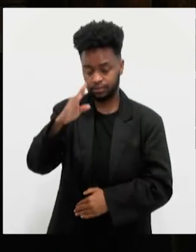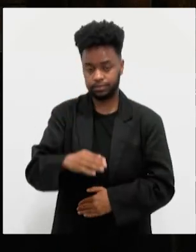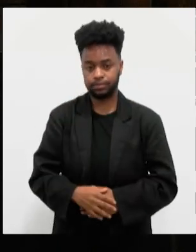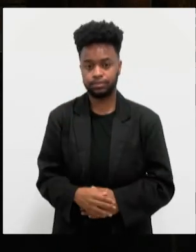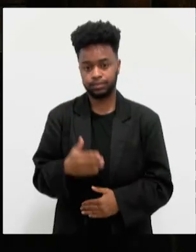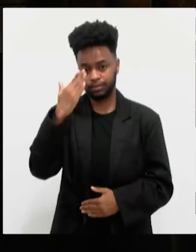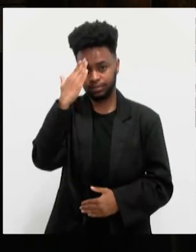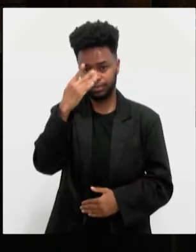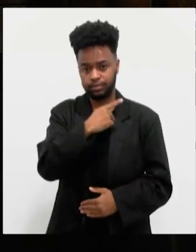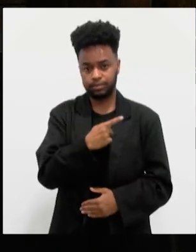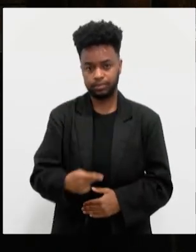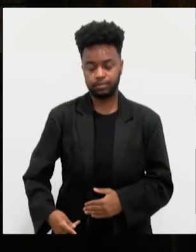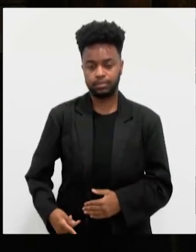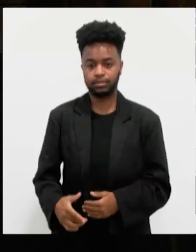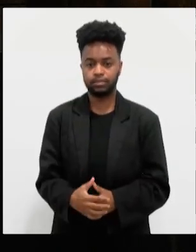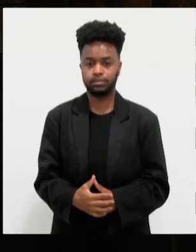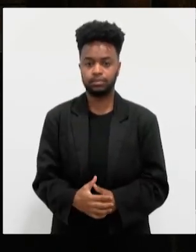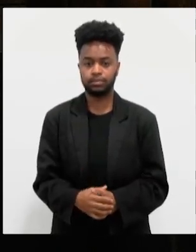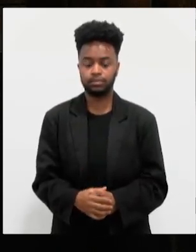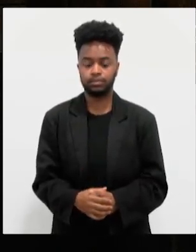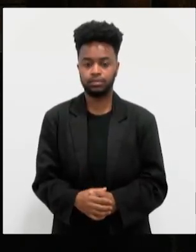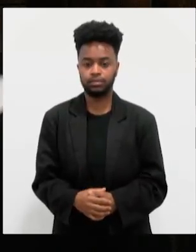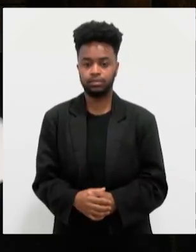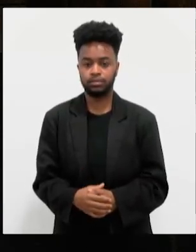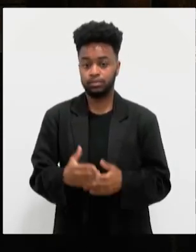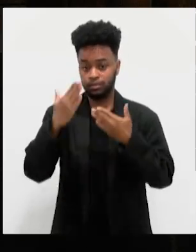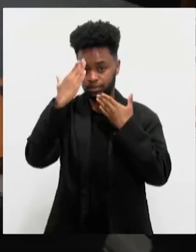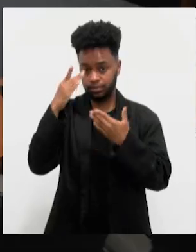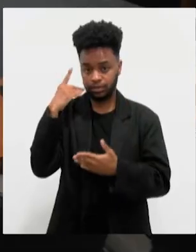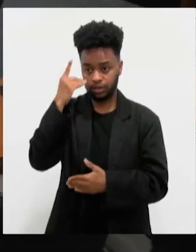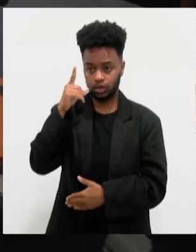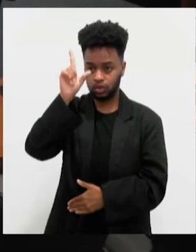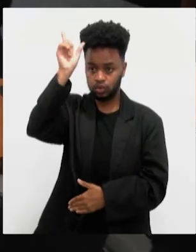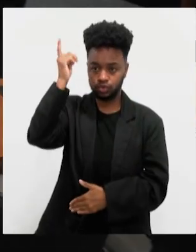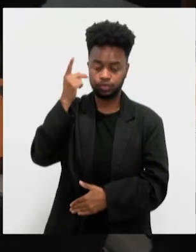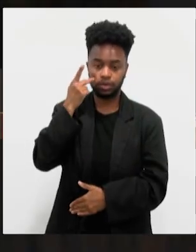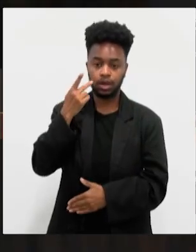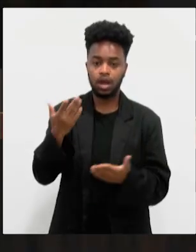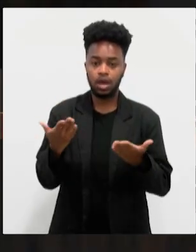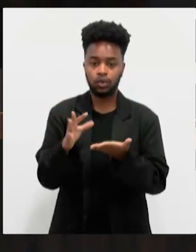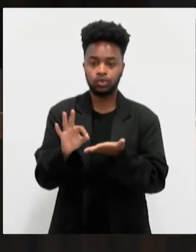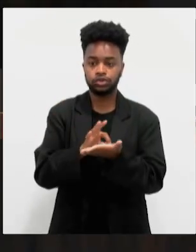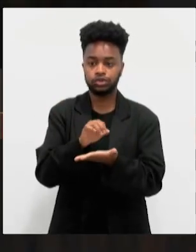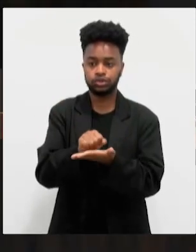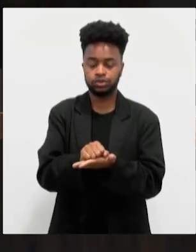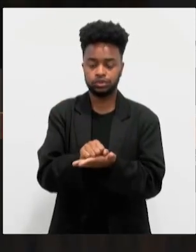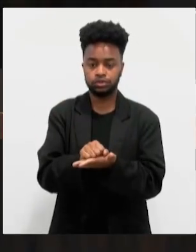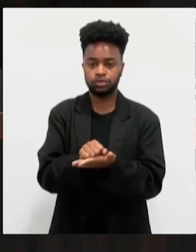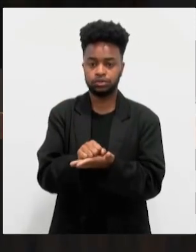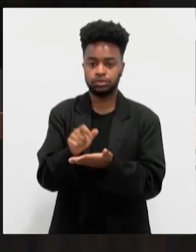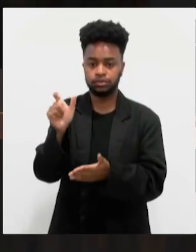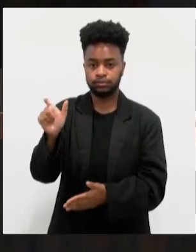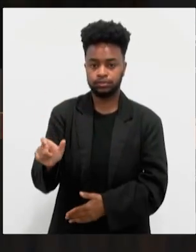Muito obrigado, senhor presidente. Obrigado. Nobre deputado Luiz Paulo. Próximo orador inscrito é o nobre deputado